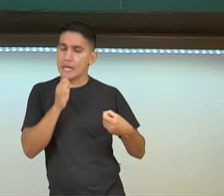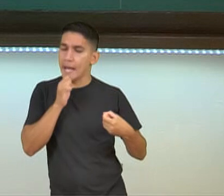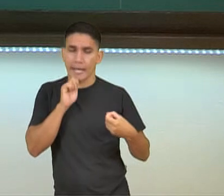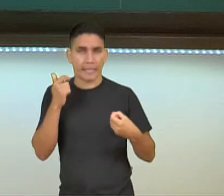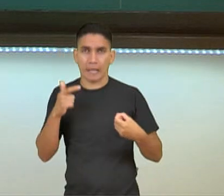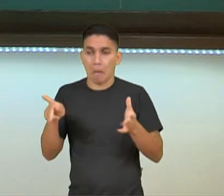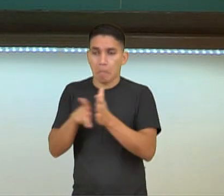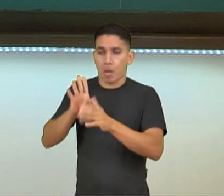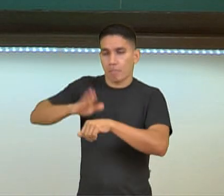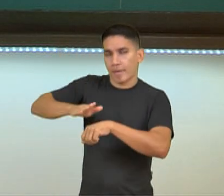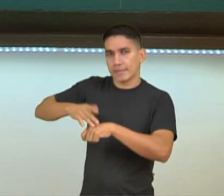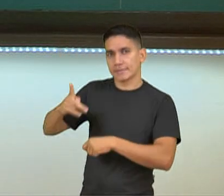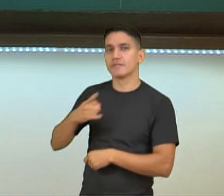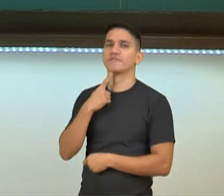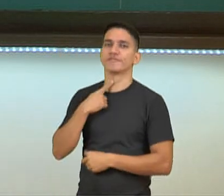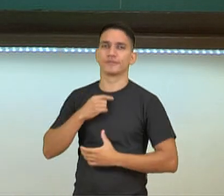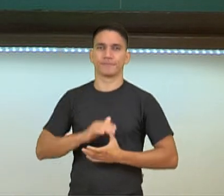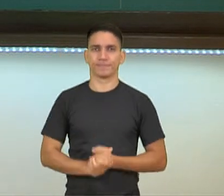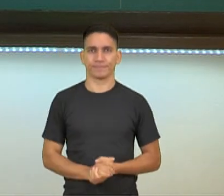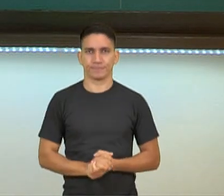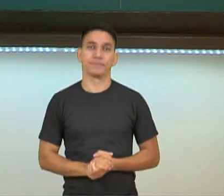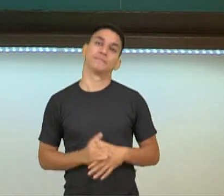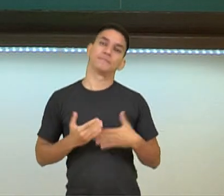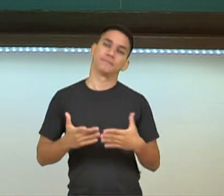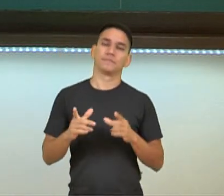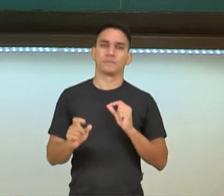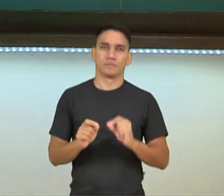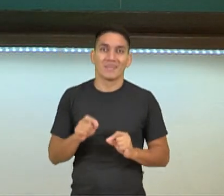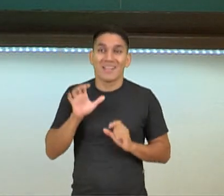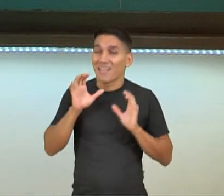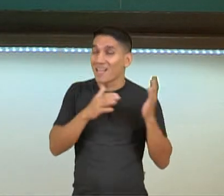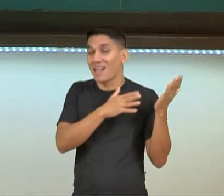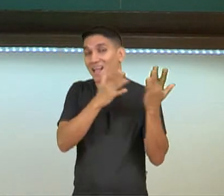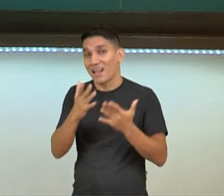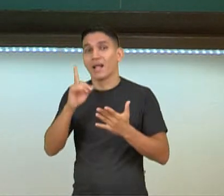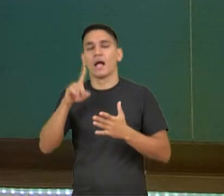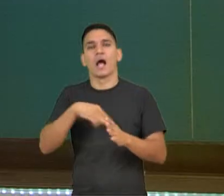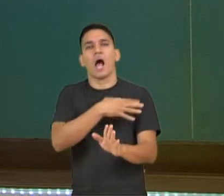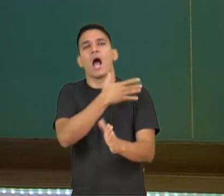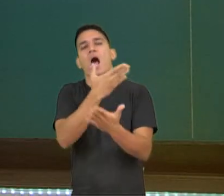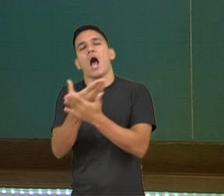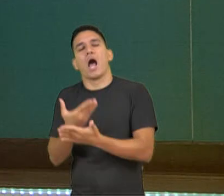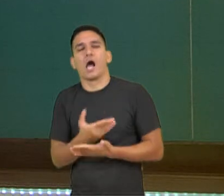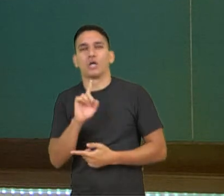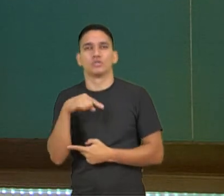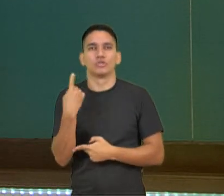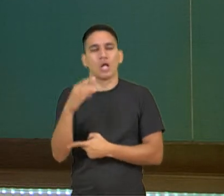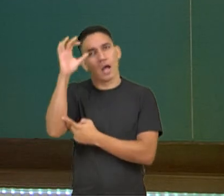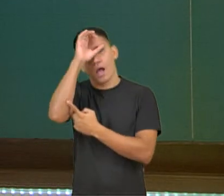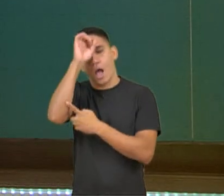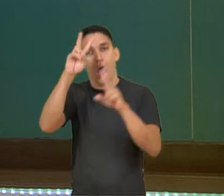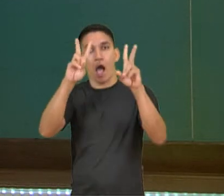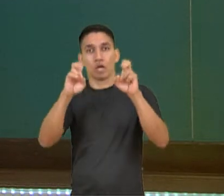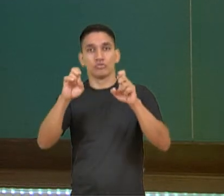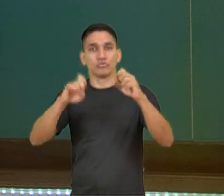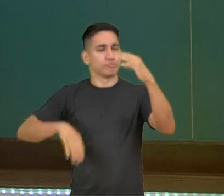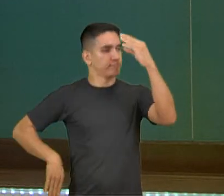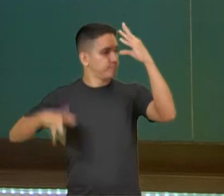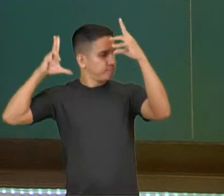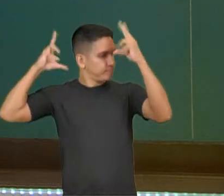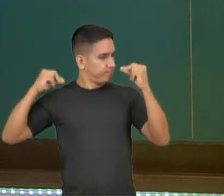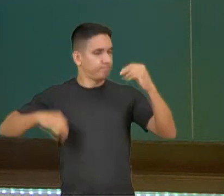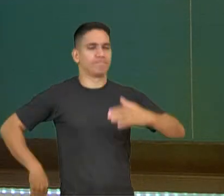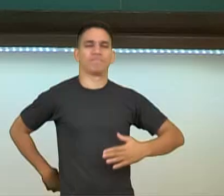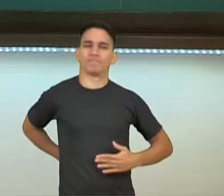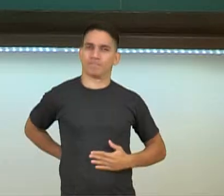para tomar algumas decisões. Bom, essa foi uma aula que a gente aprendeu sobre o Napoleão